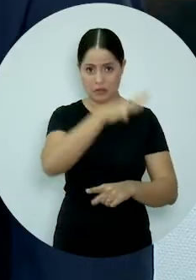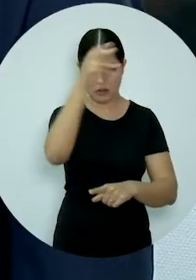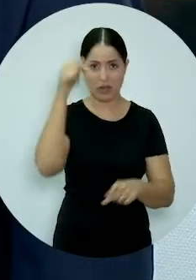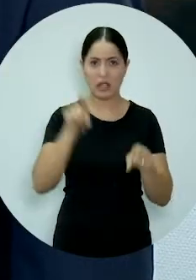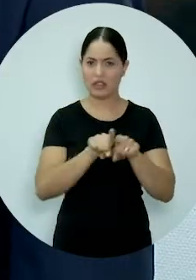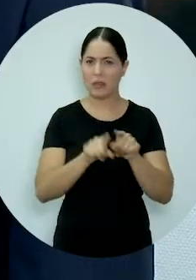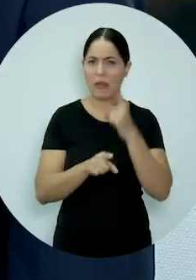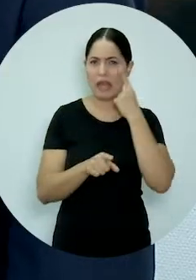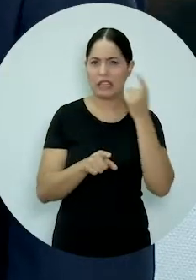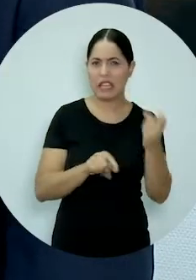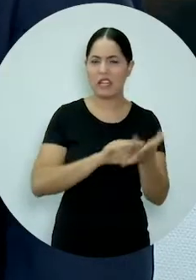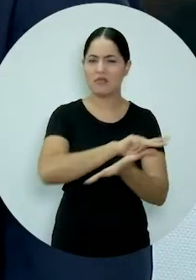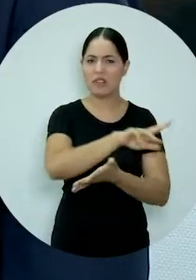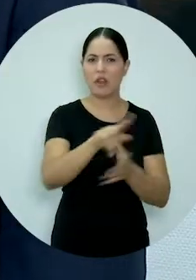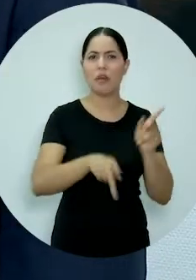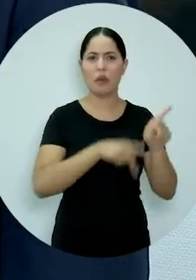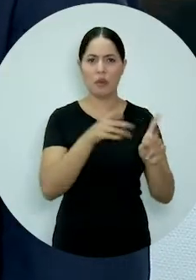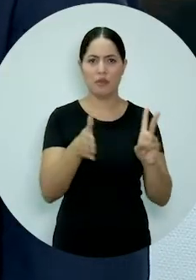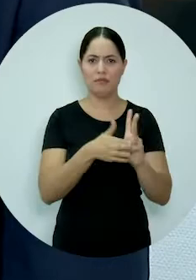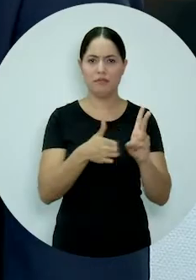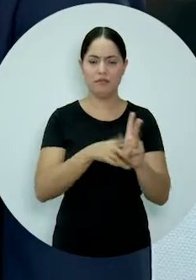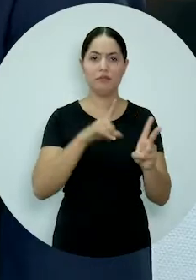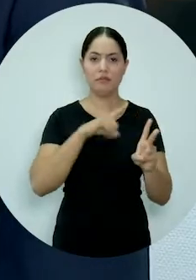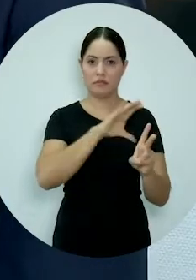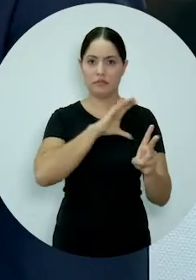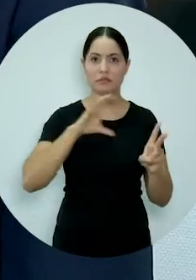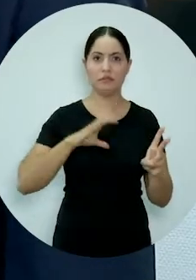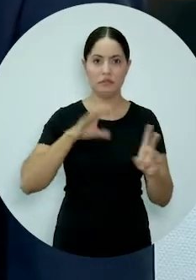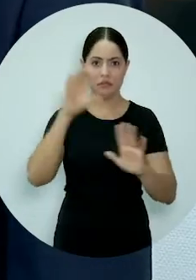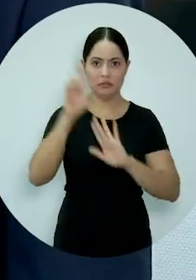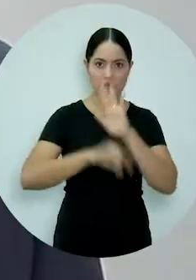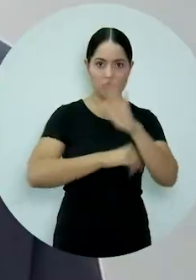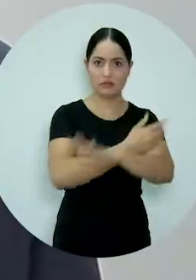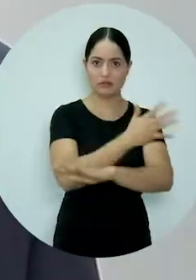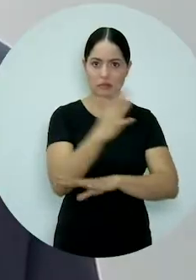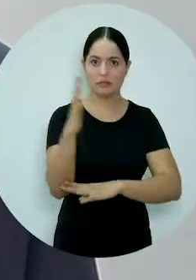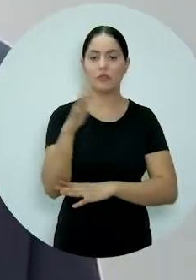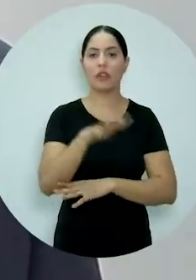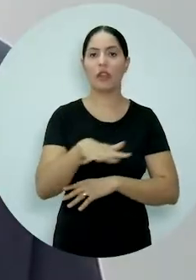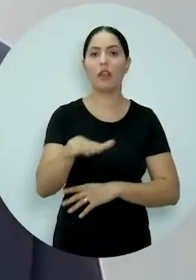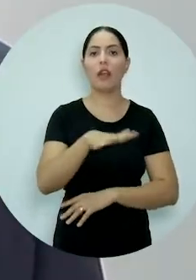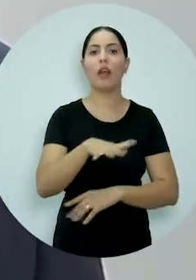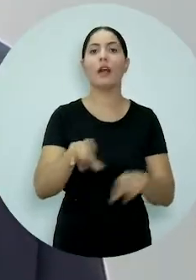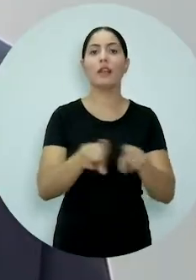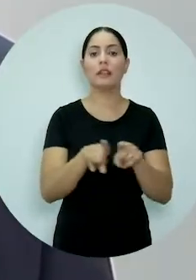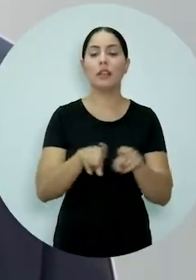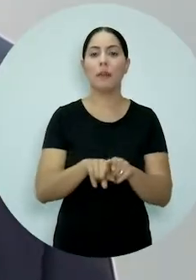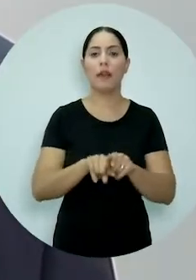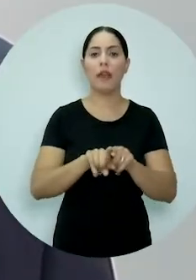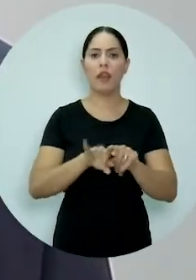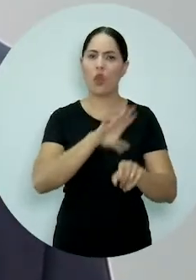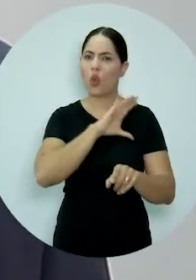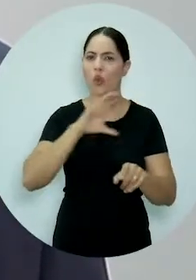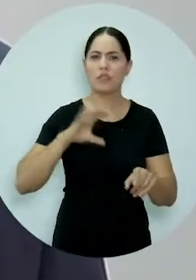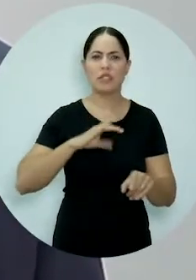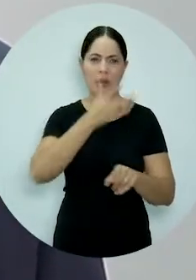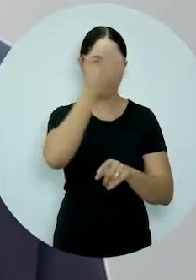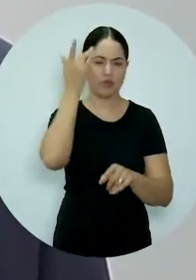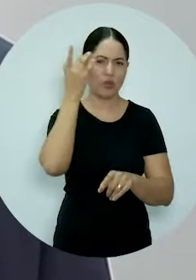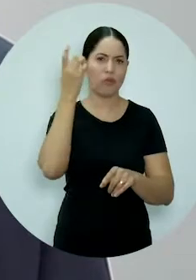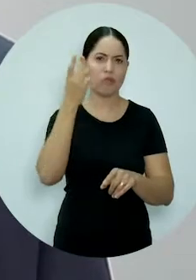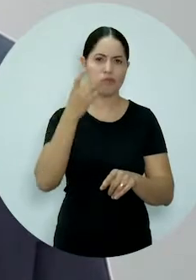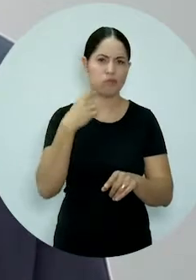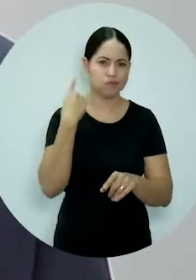para a defesa dos interesses também dos povos indígenas. Nós temos uma comissão de meio ambiente, comissão de indígenas, feito por